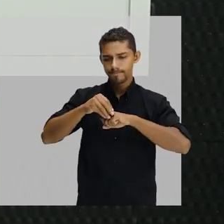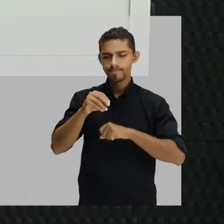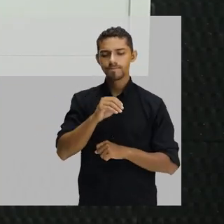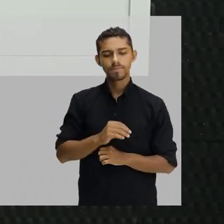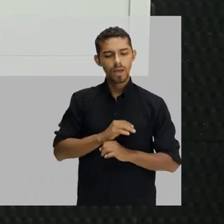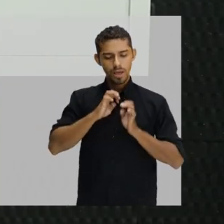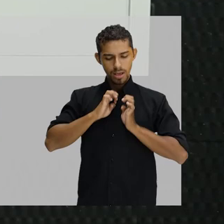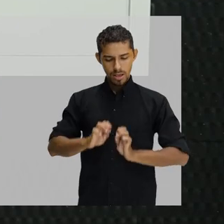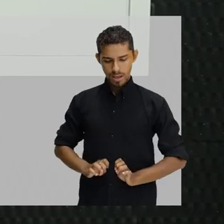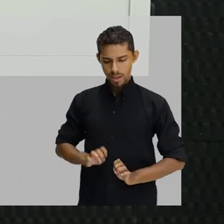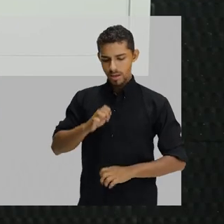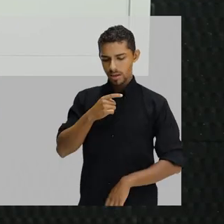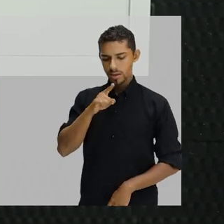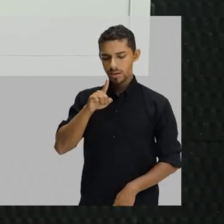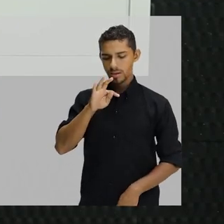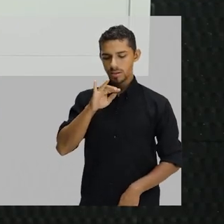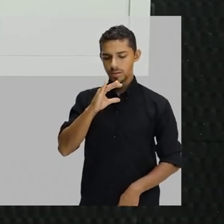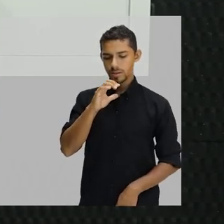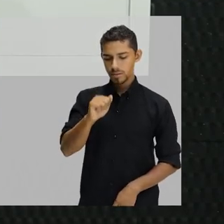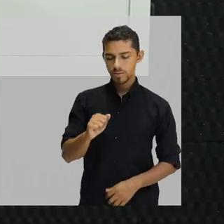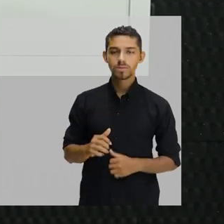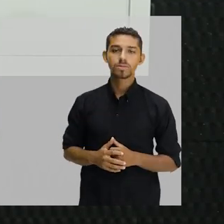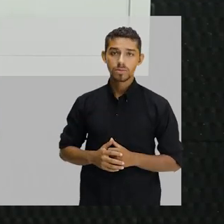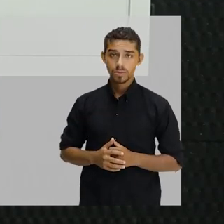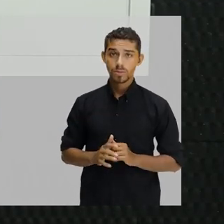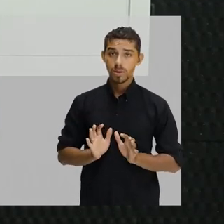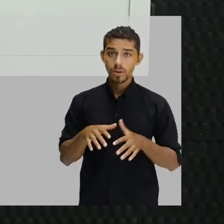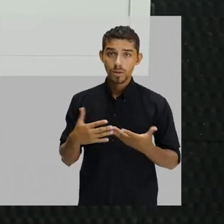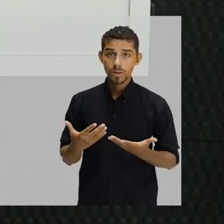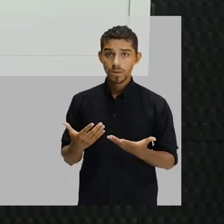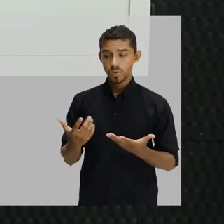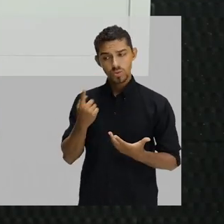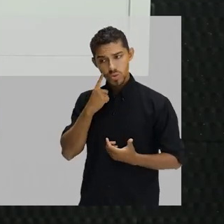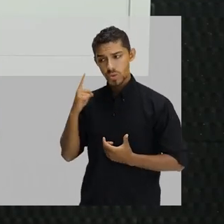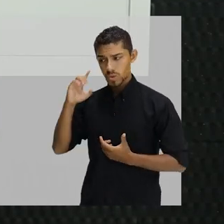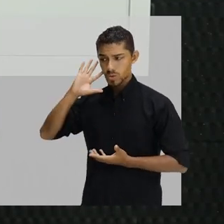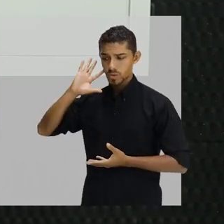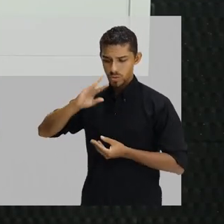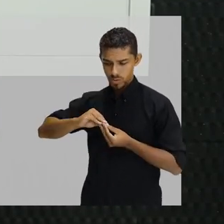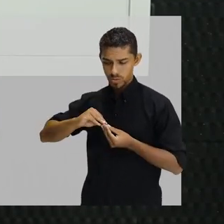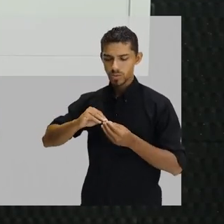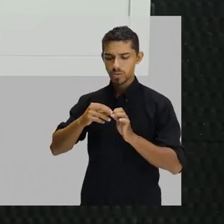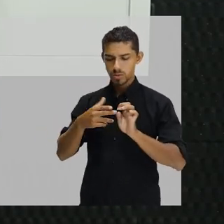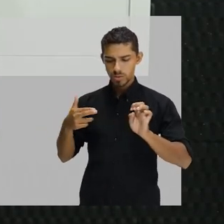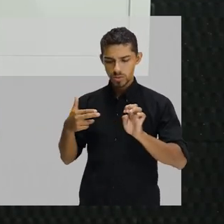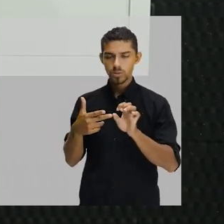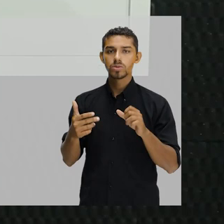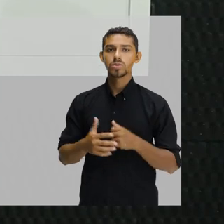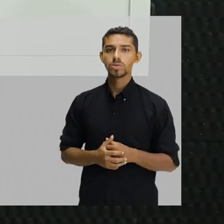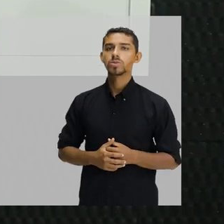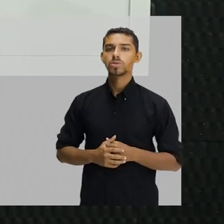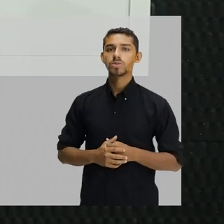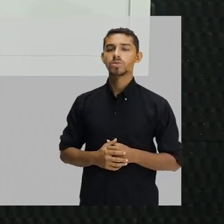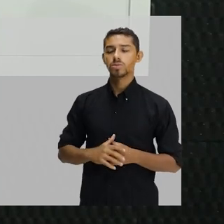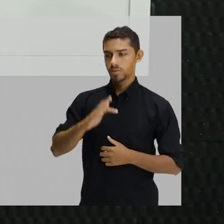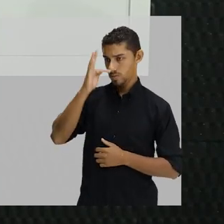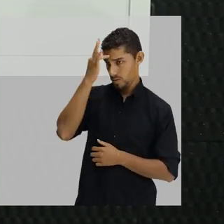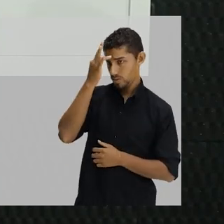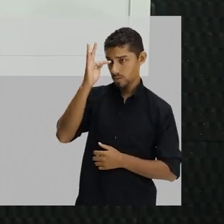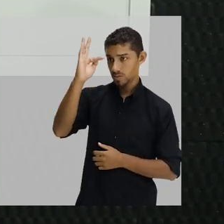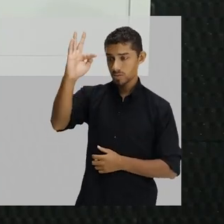que é a ética, tá? Então, vamos logo fincar este elemento. Na